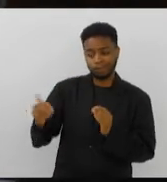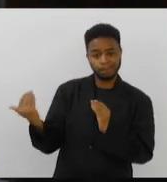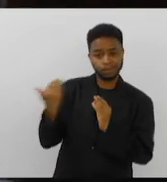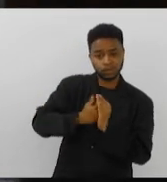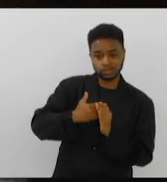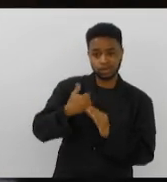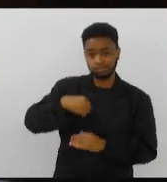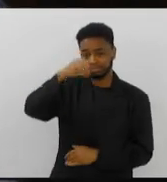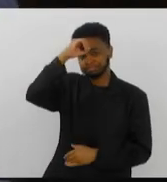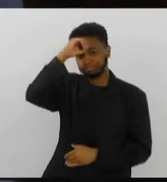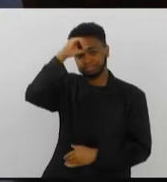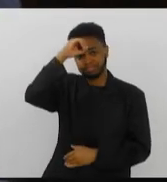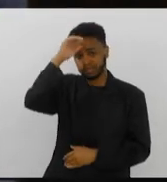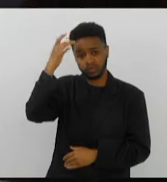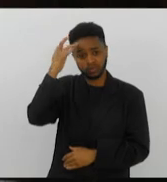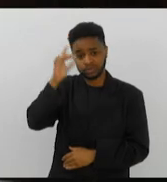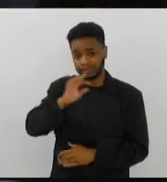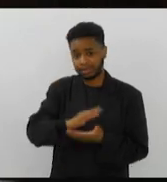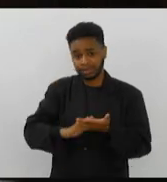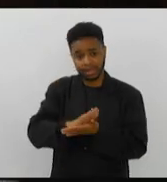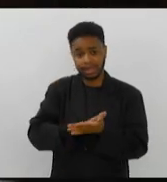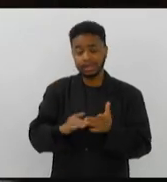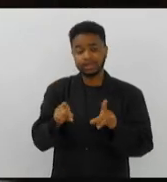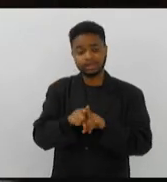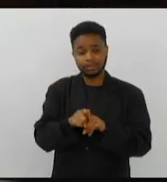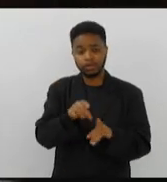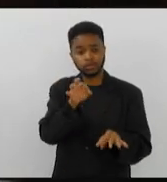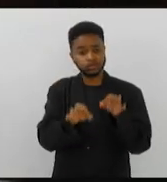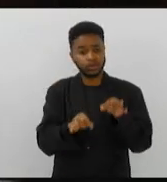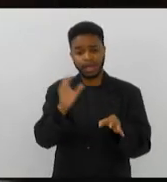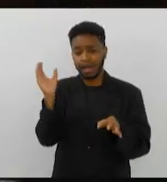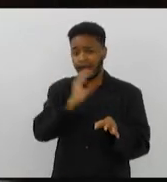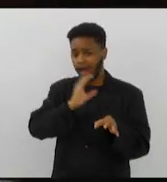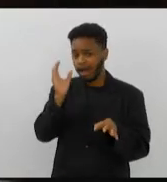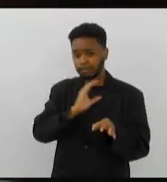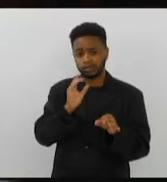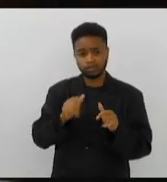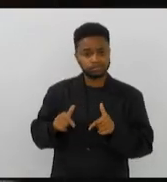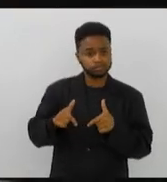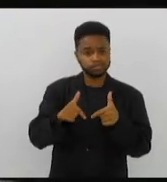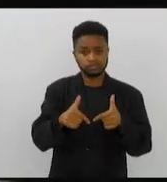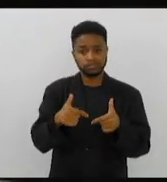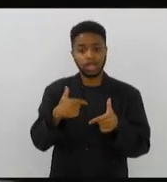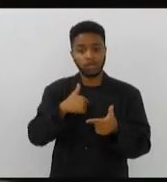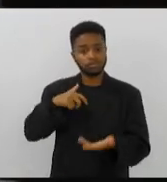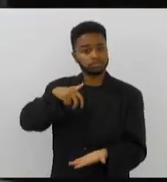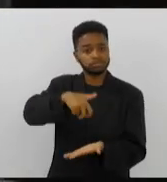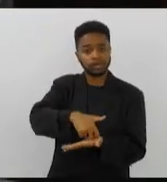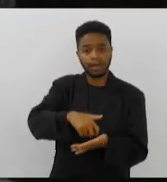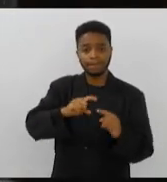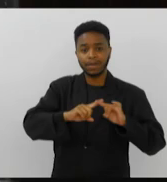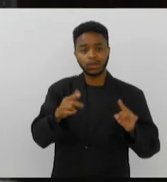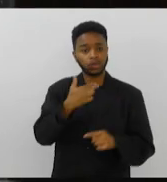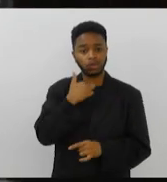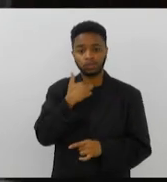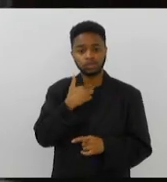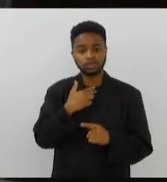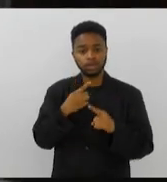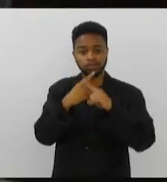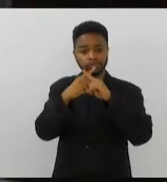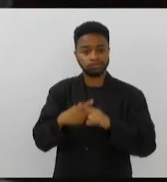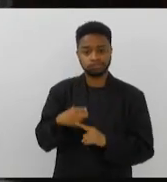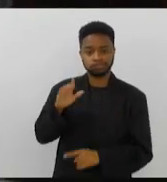sabendo a sentença foi transitada em julgado eu fui condenado e não podia mais